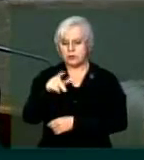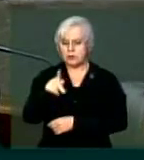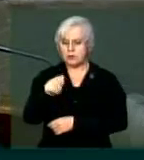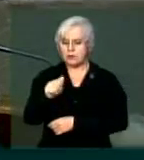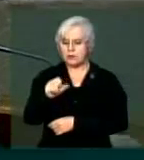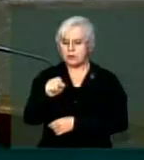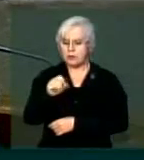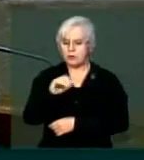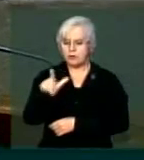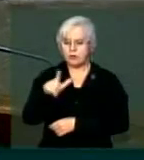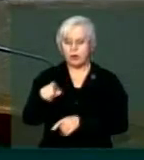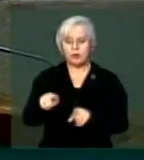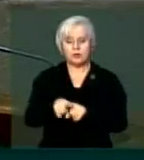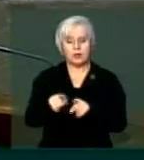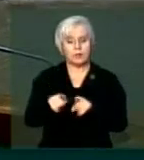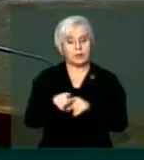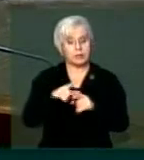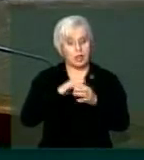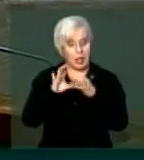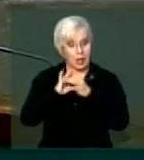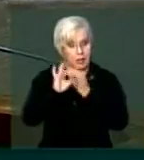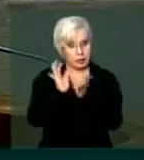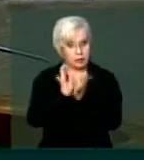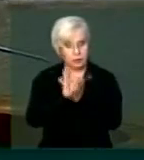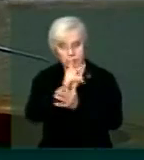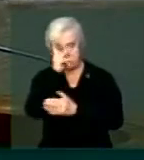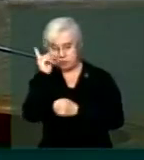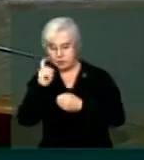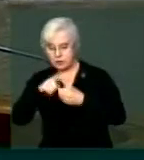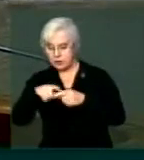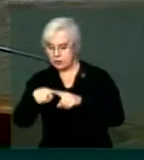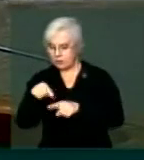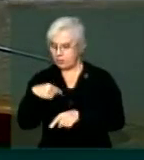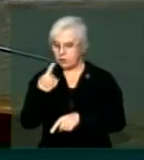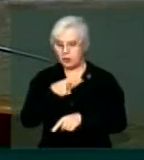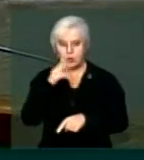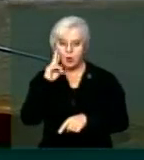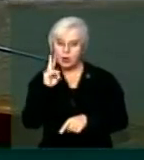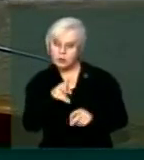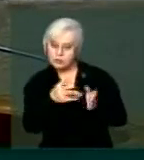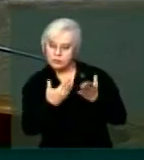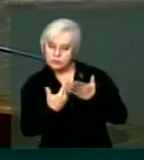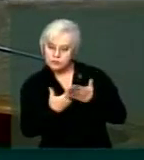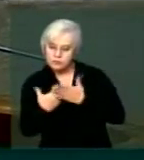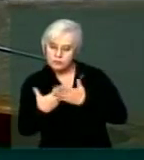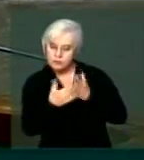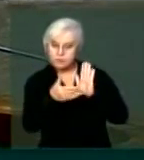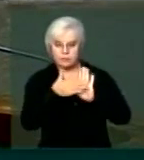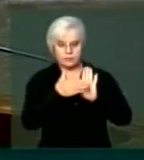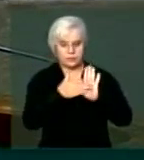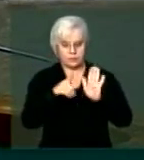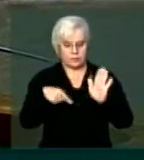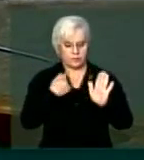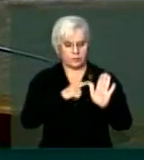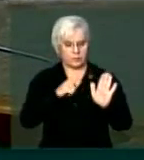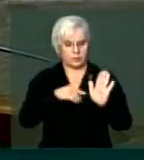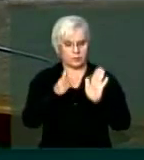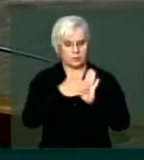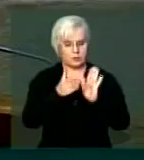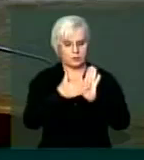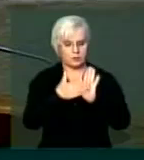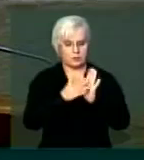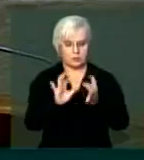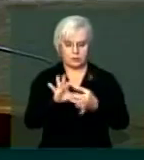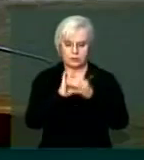candidata Luciana Genro. Mas nós vamos observar as propostas, nós temos uma proposta de